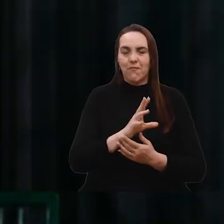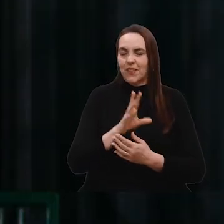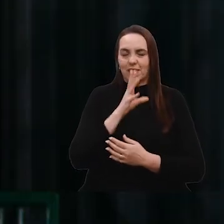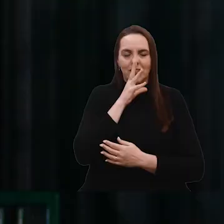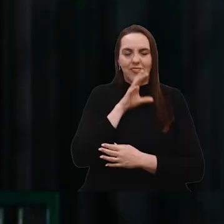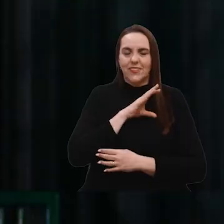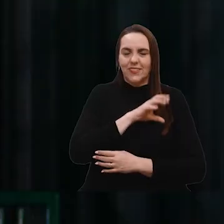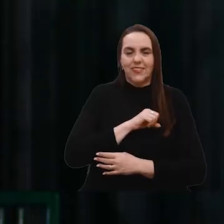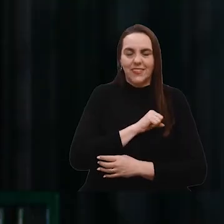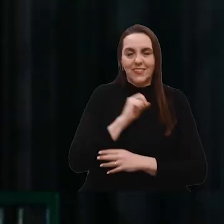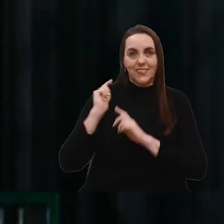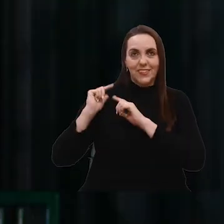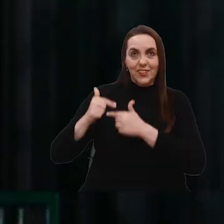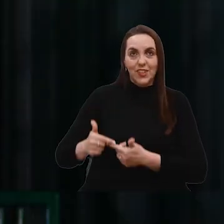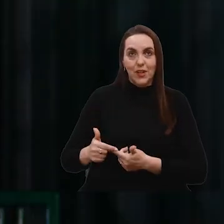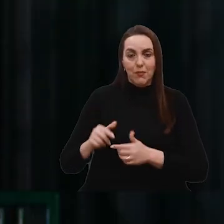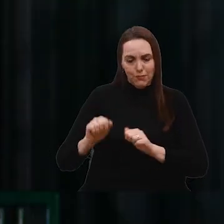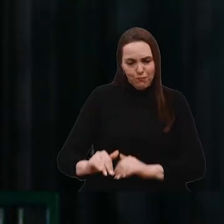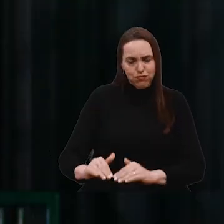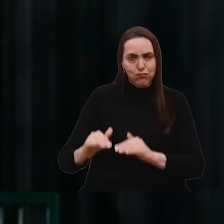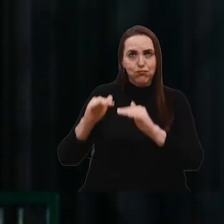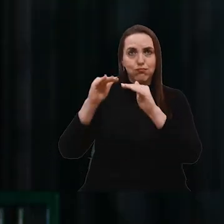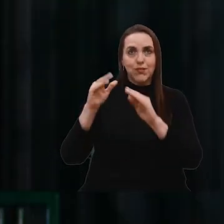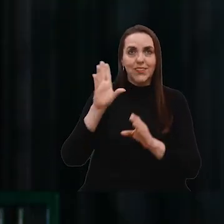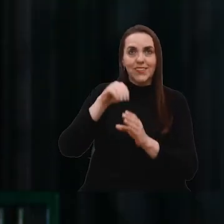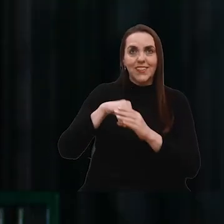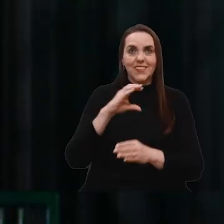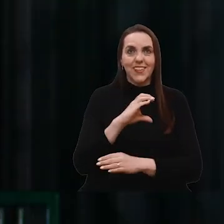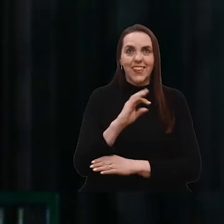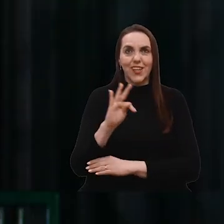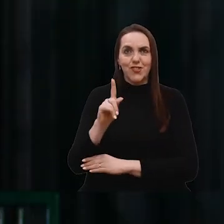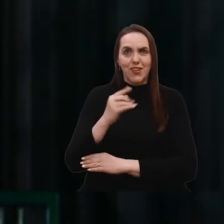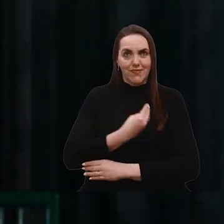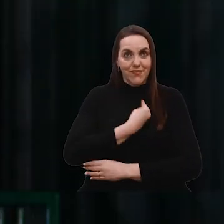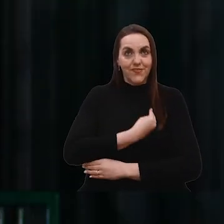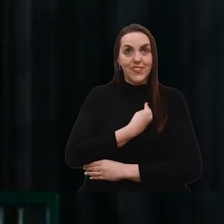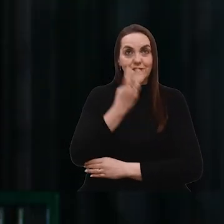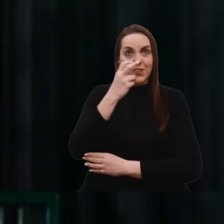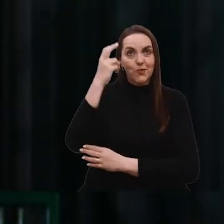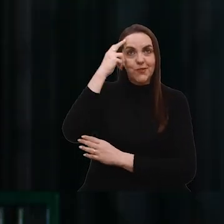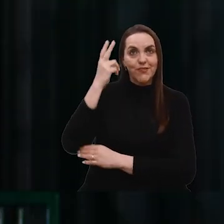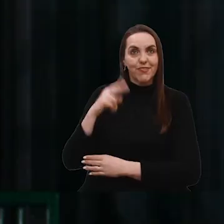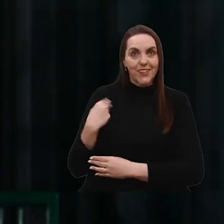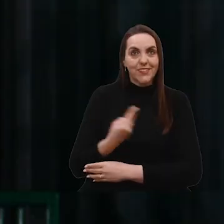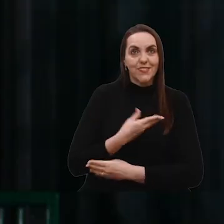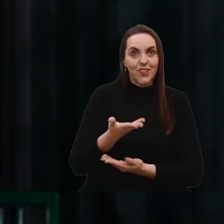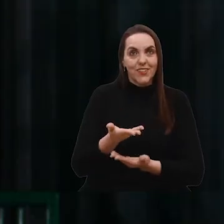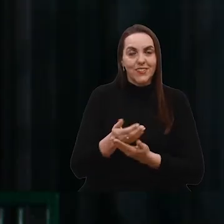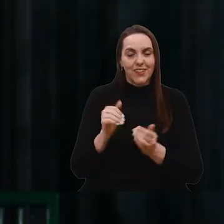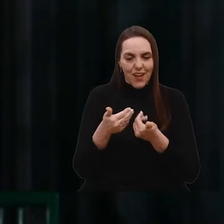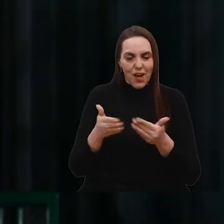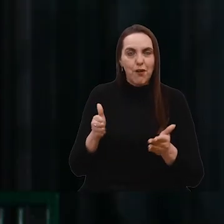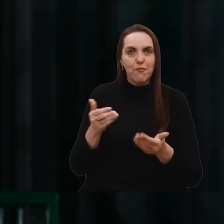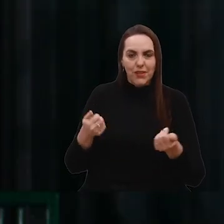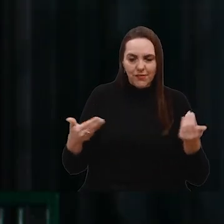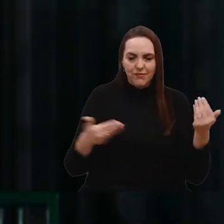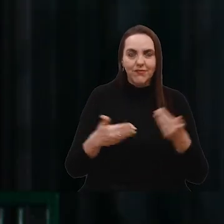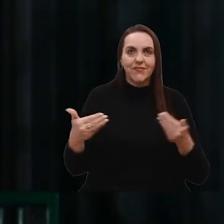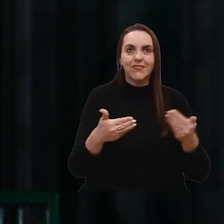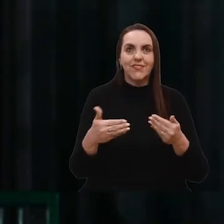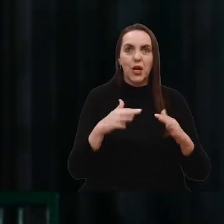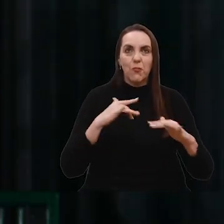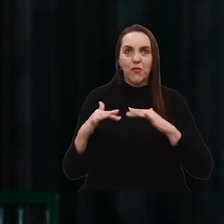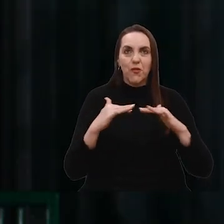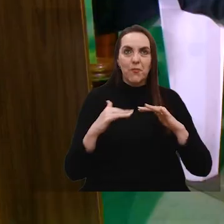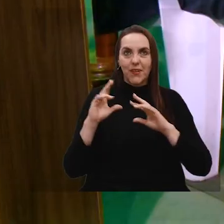região. Sempre admiradora do tradicionalismo, foi criada dentro do CTG, mantém viva a nossa cultura, procurando